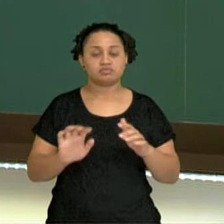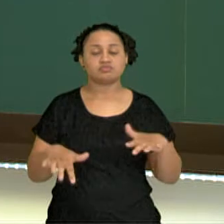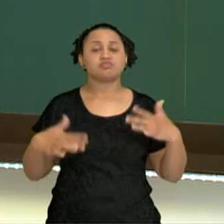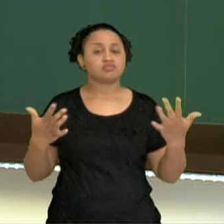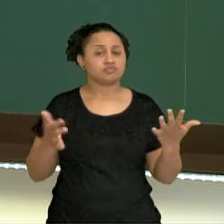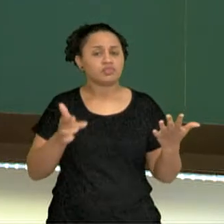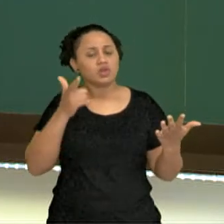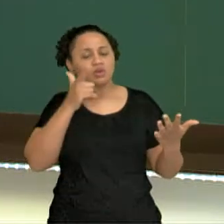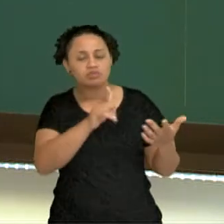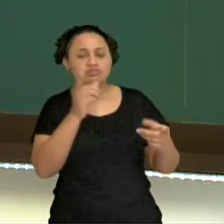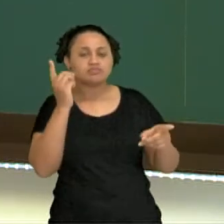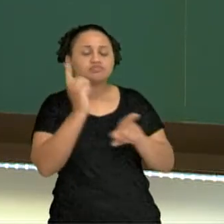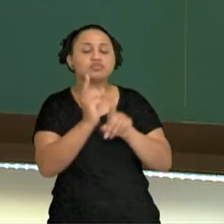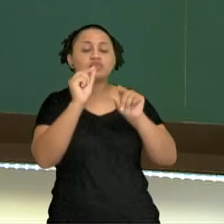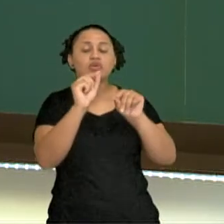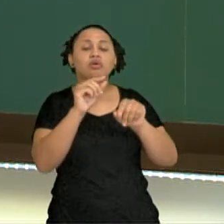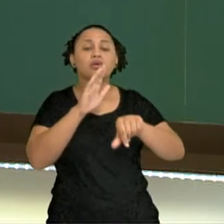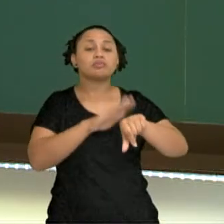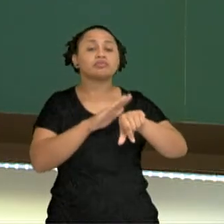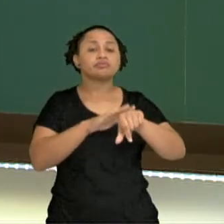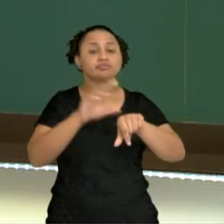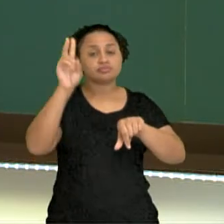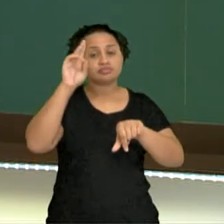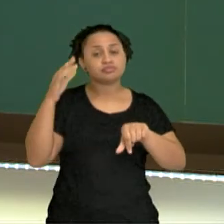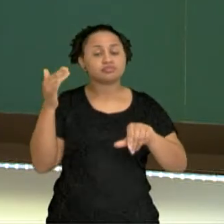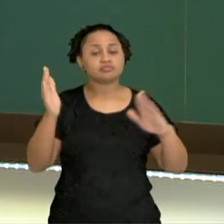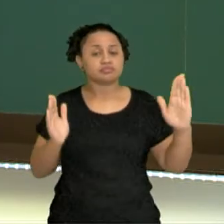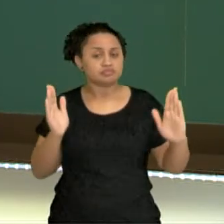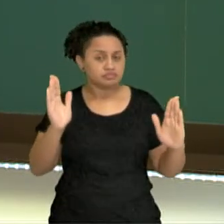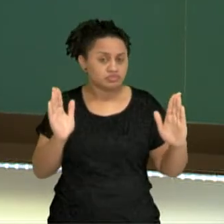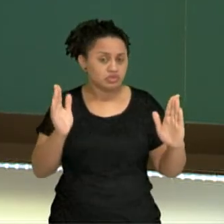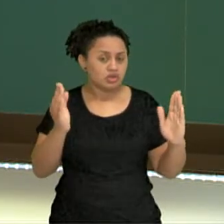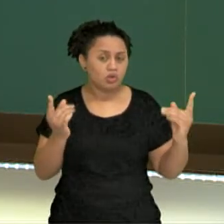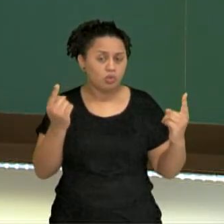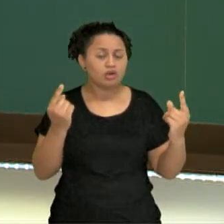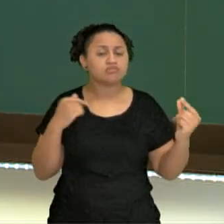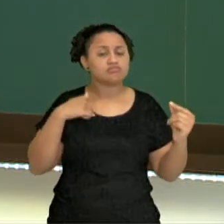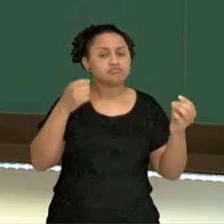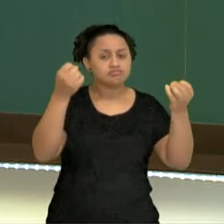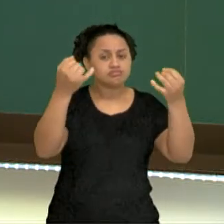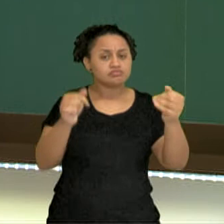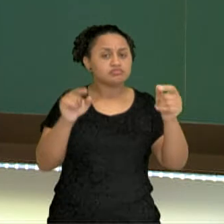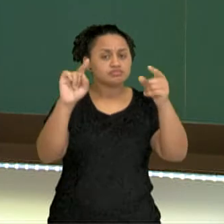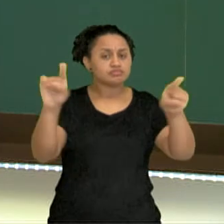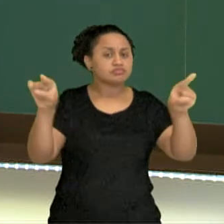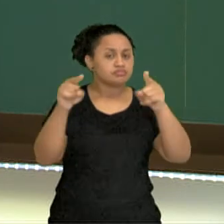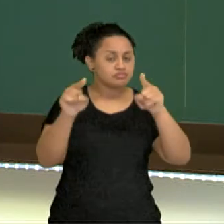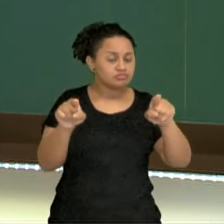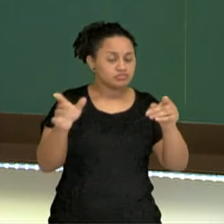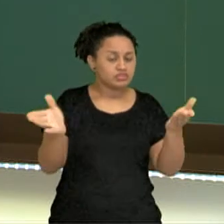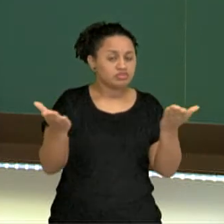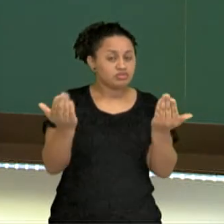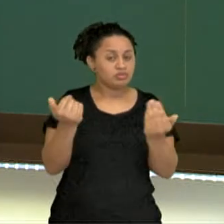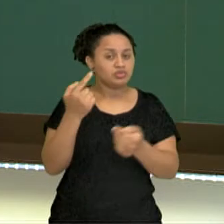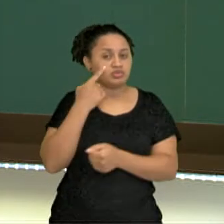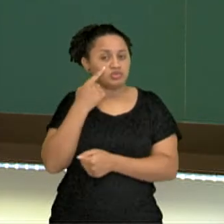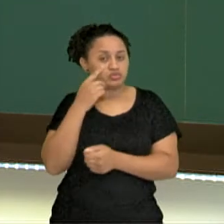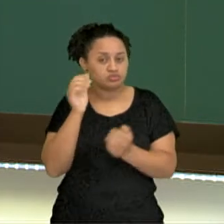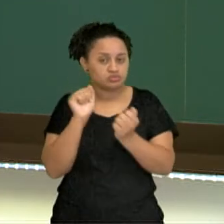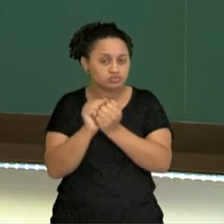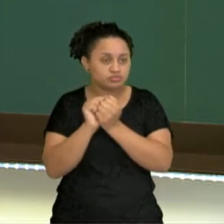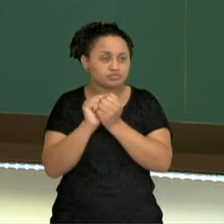Então, conseguiram descobrir em que momento histórico ou sobre que momento histórico está falando essa letra? Vamos descobrir juntos?